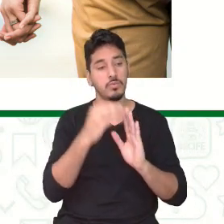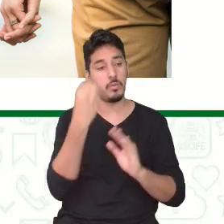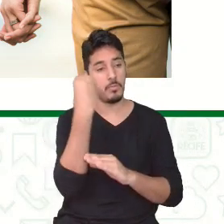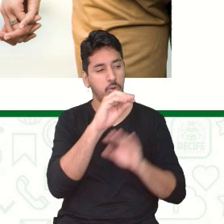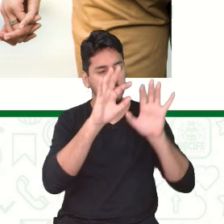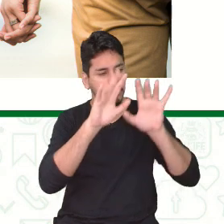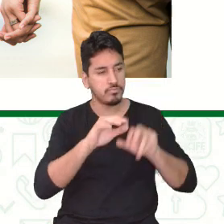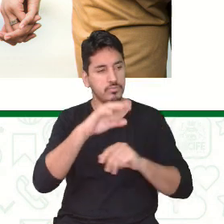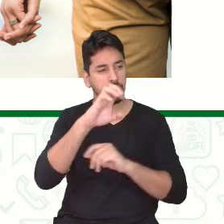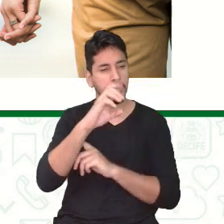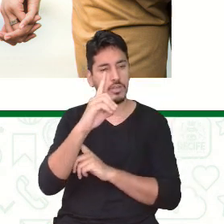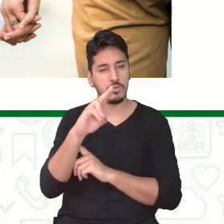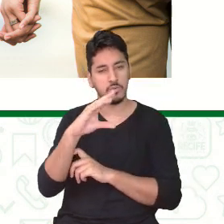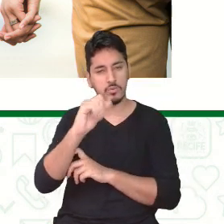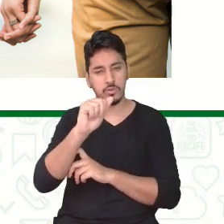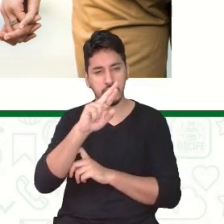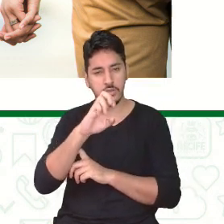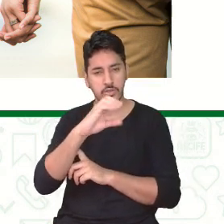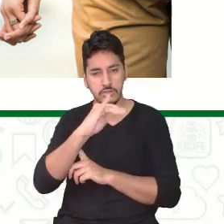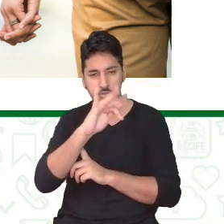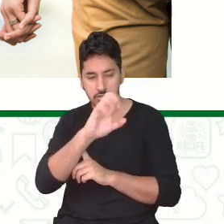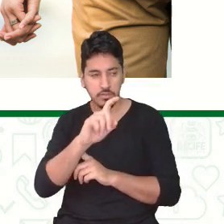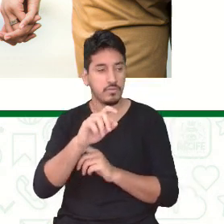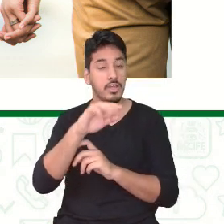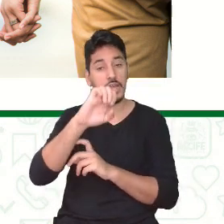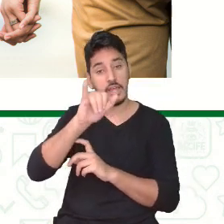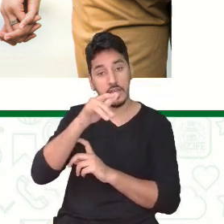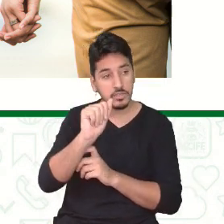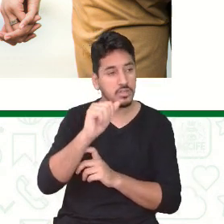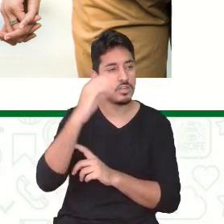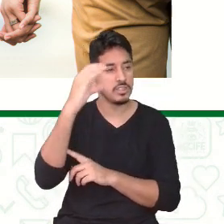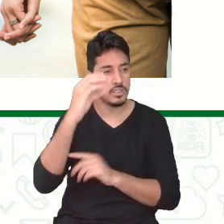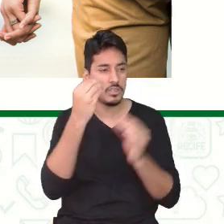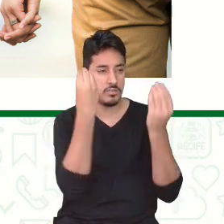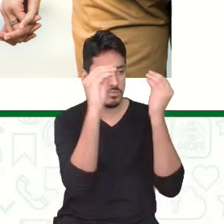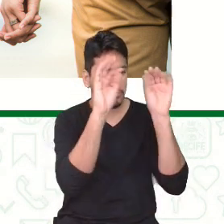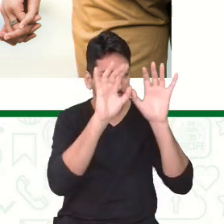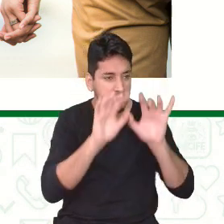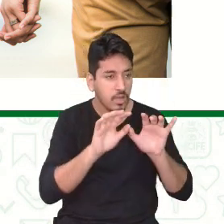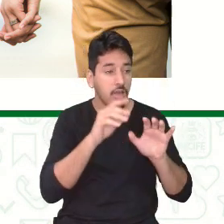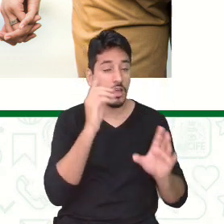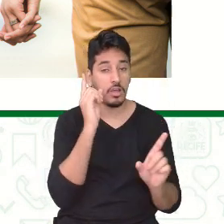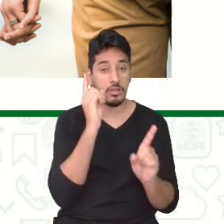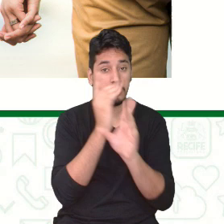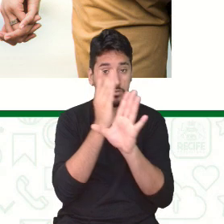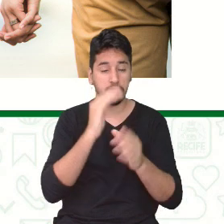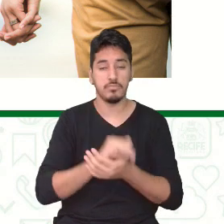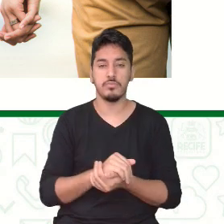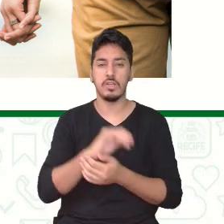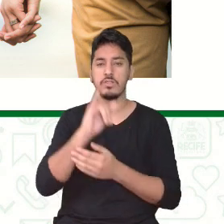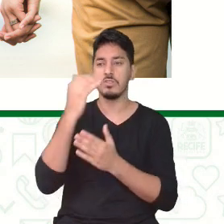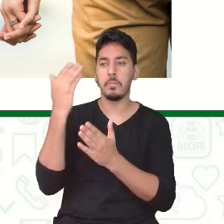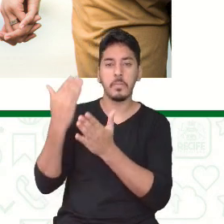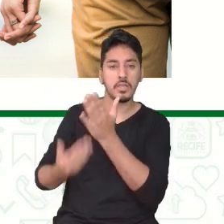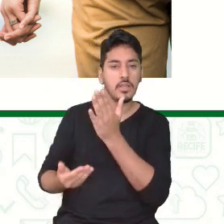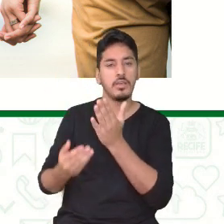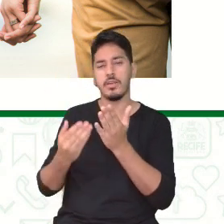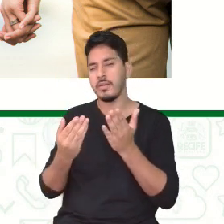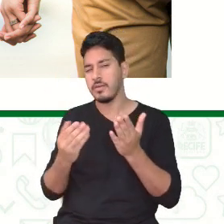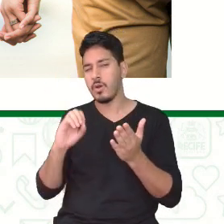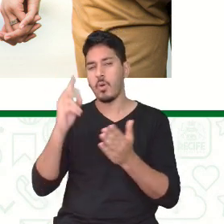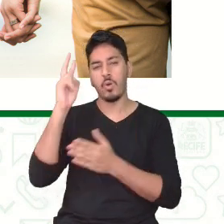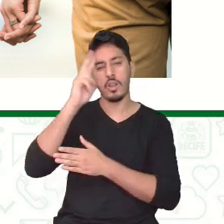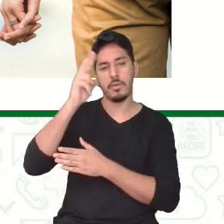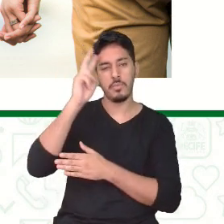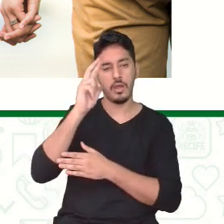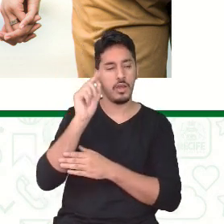Recife EJA Ciências, e aí vão aparecer todas as nossas aulas. Caso você tenha perdido ou queira se aprofundar ou você queira